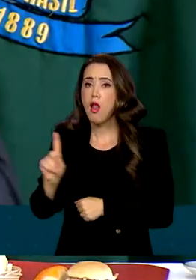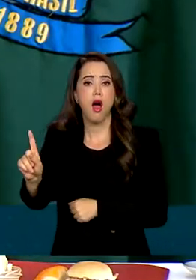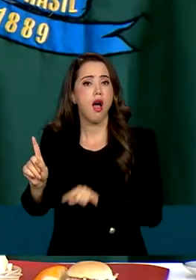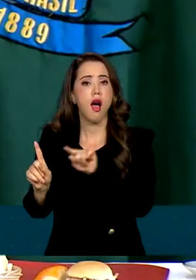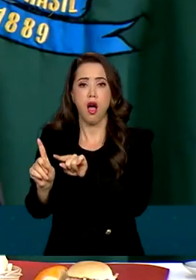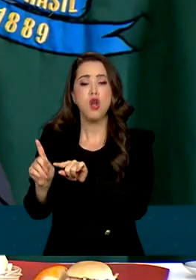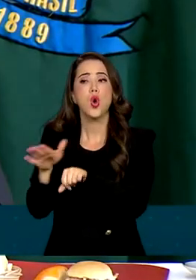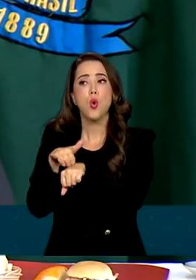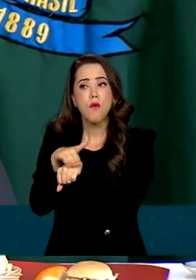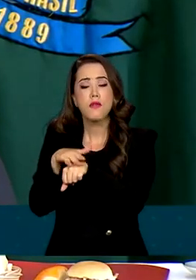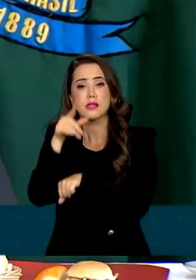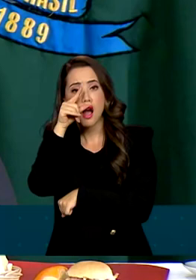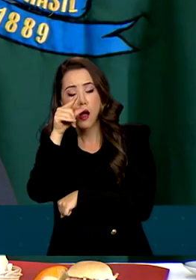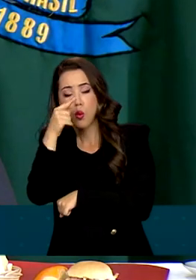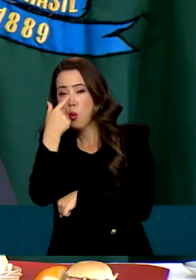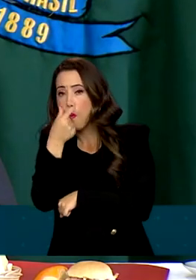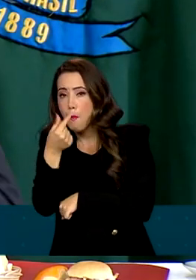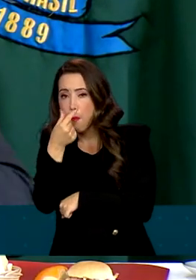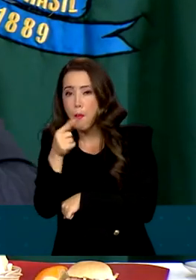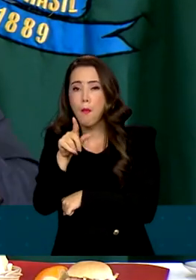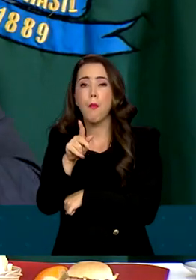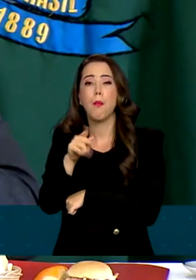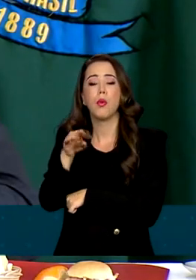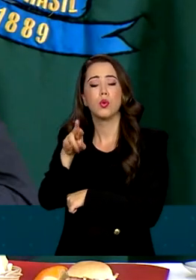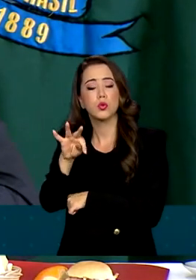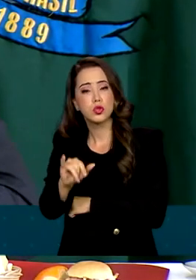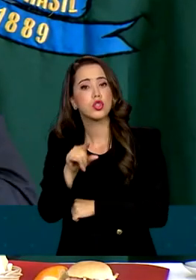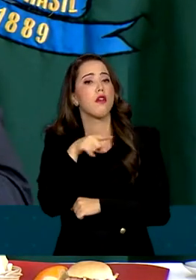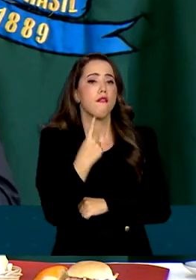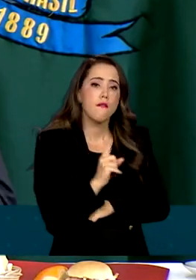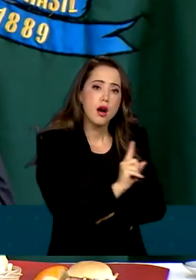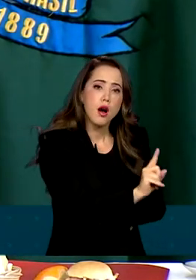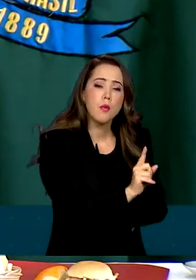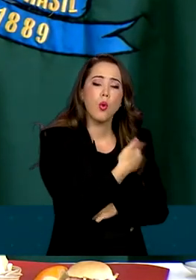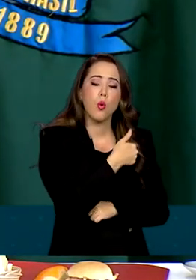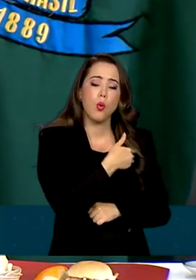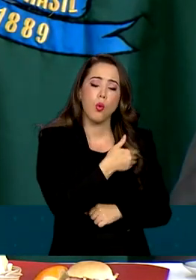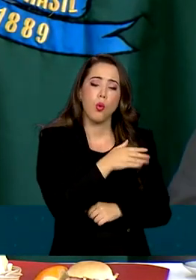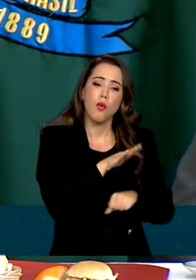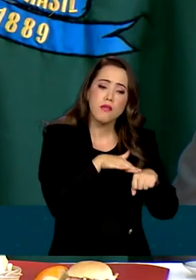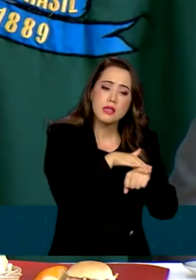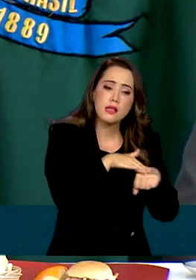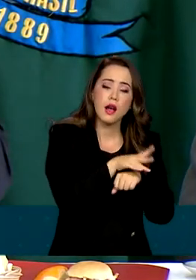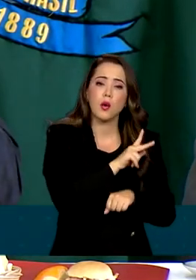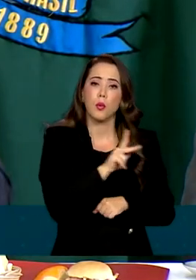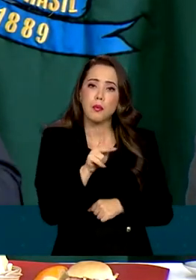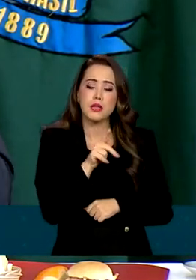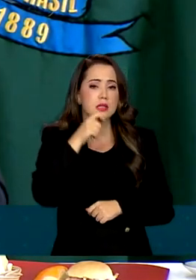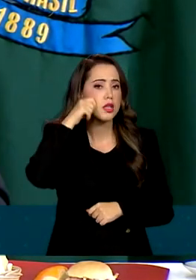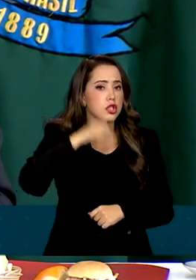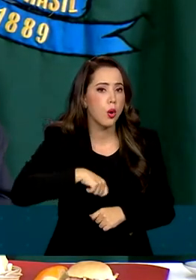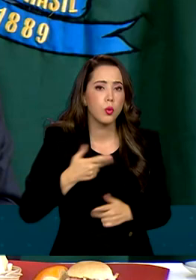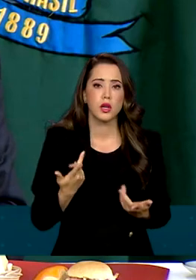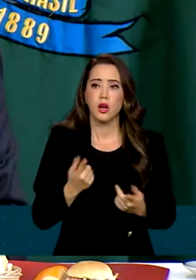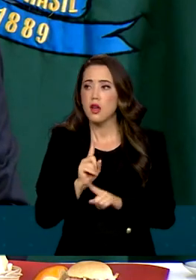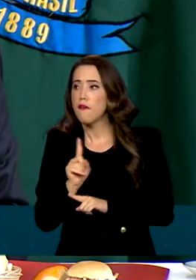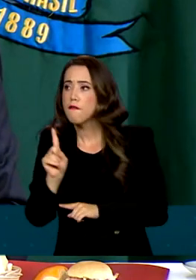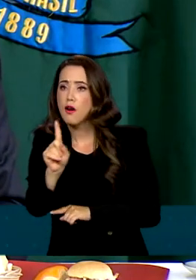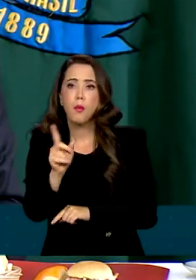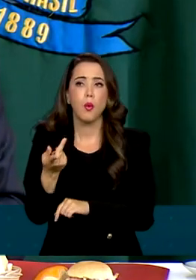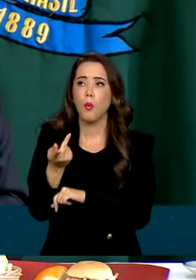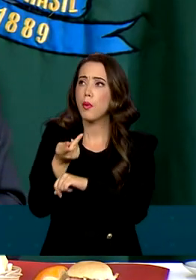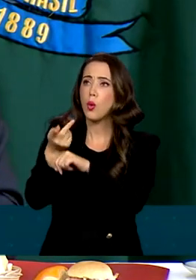vamos conversar com os erês vamos conversar com o baile vamos tentar ver se encontramos um grupo de pessoas